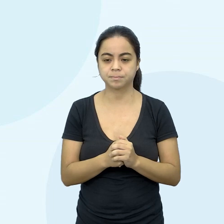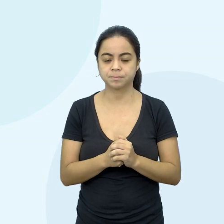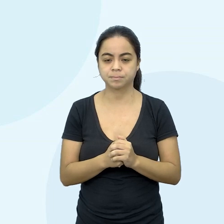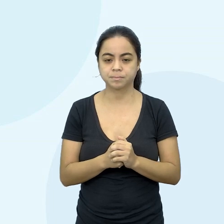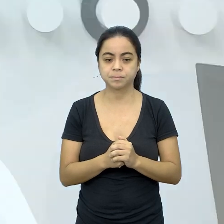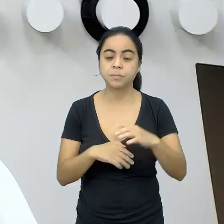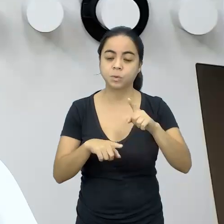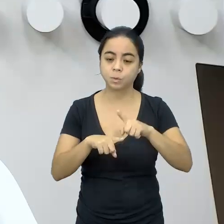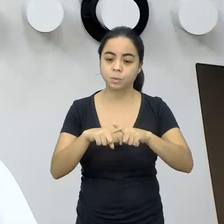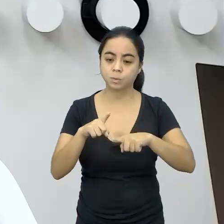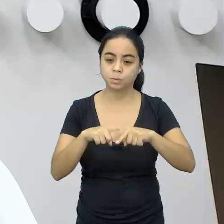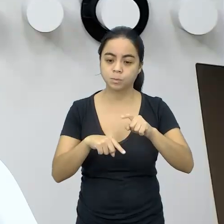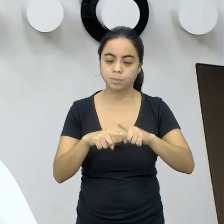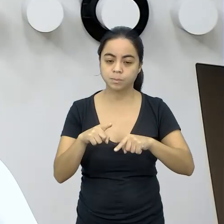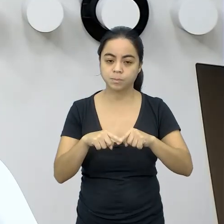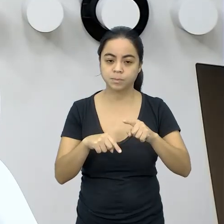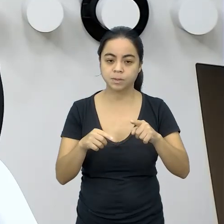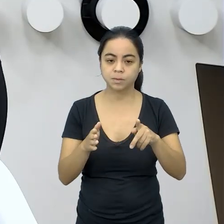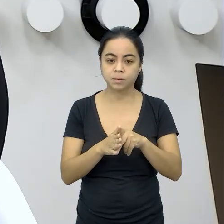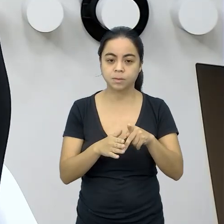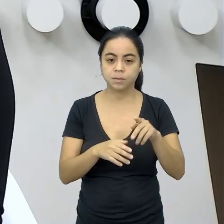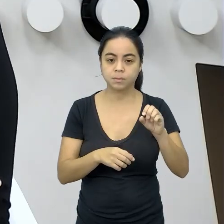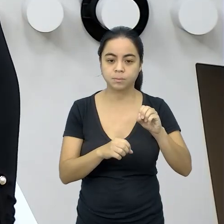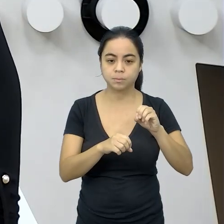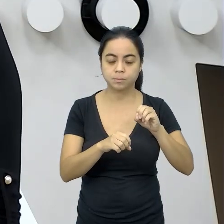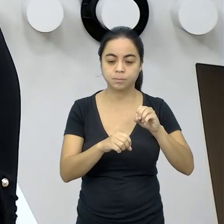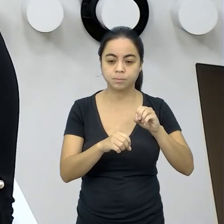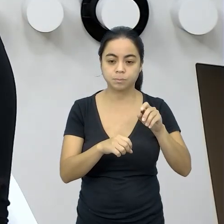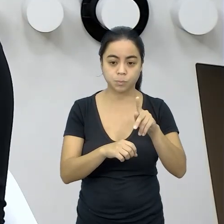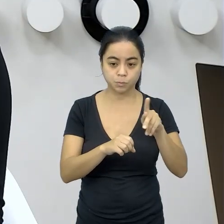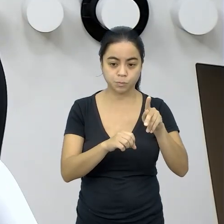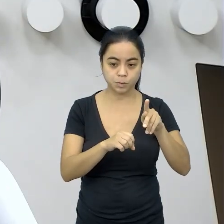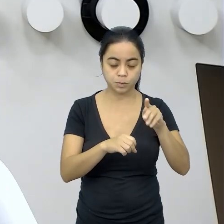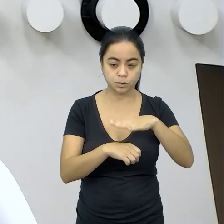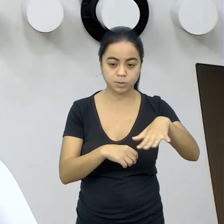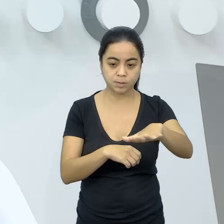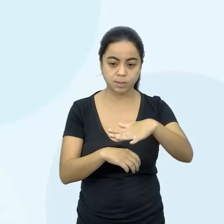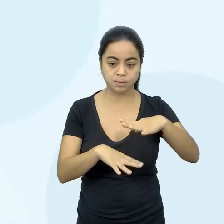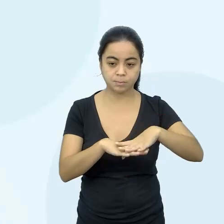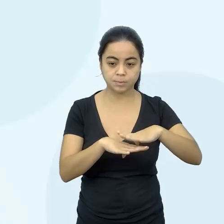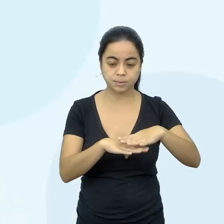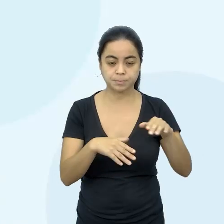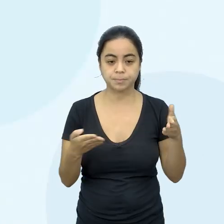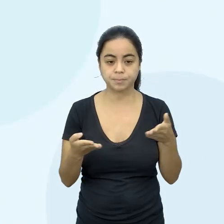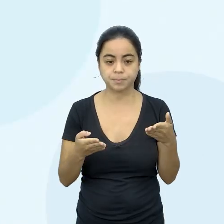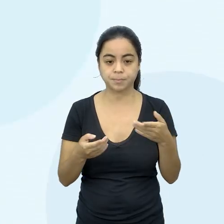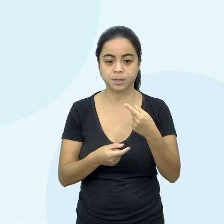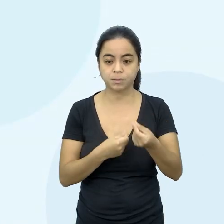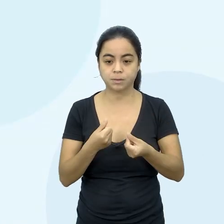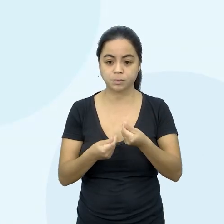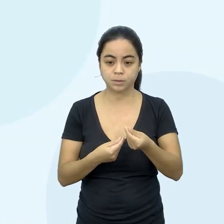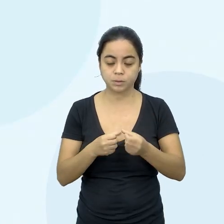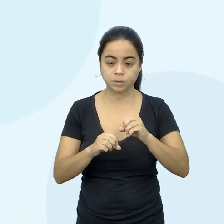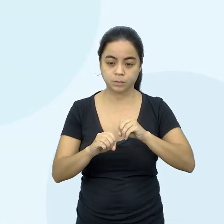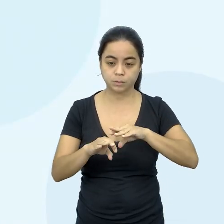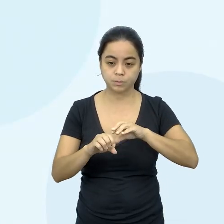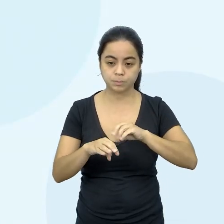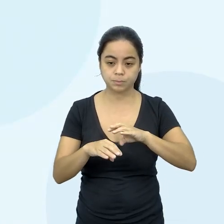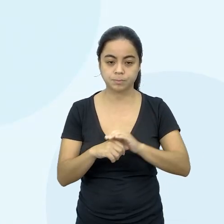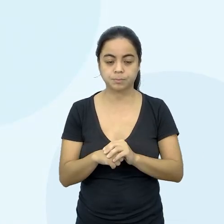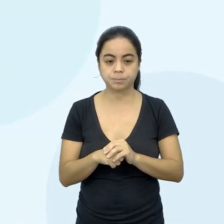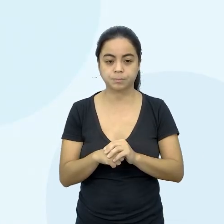material de apoio ao professor da área de matemática. Então, no caso aqui, a educação financeira em conexão, né,